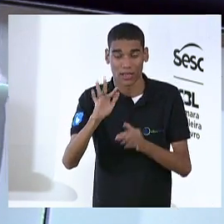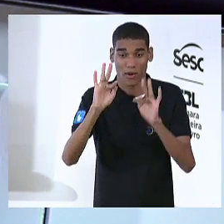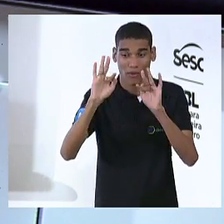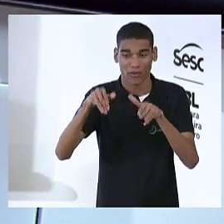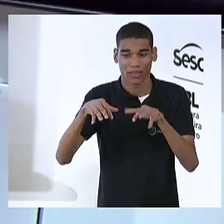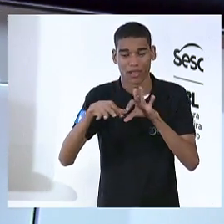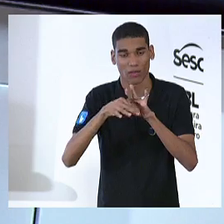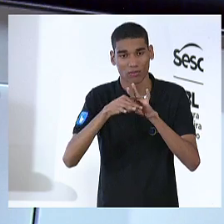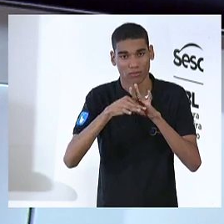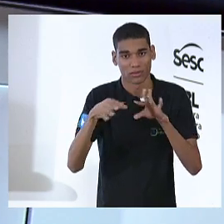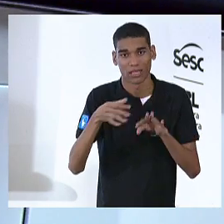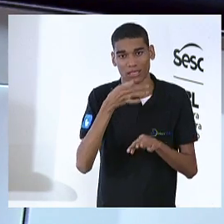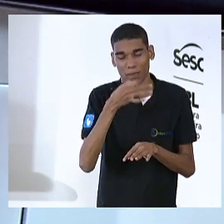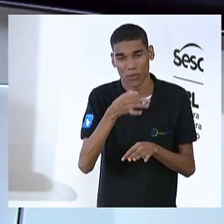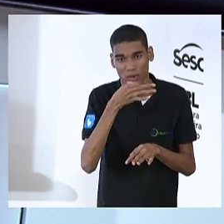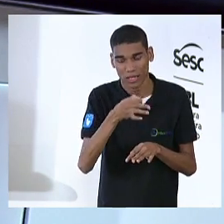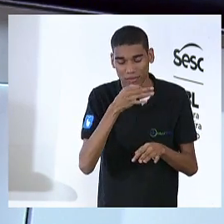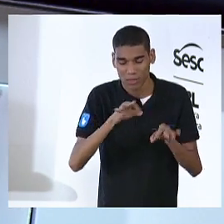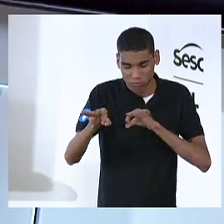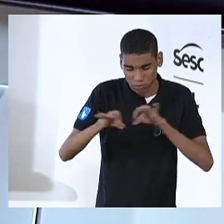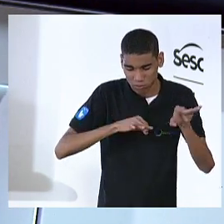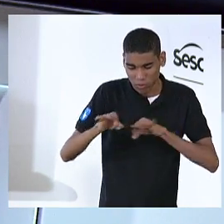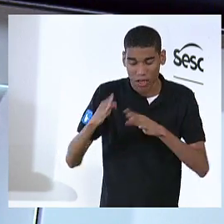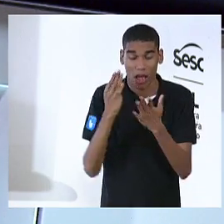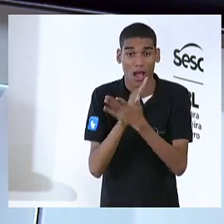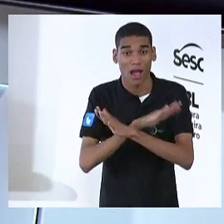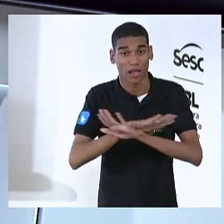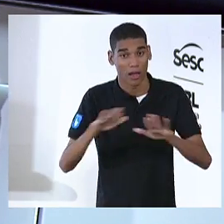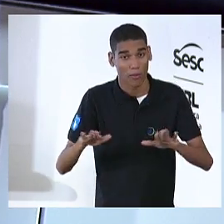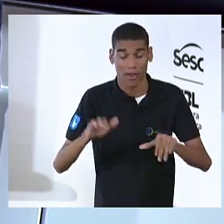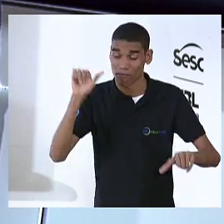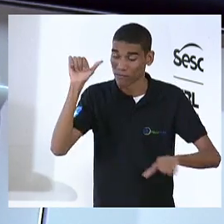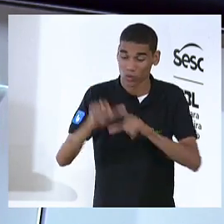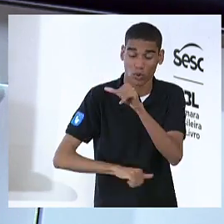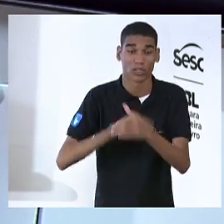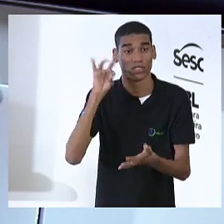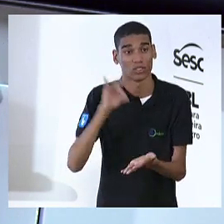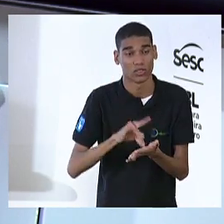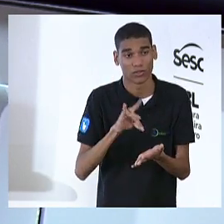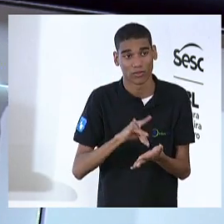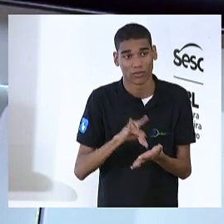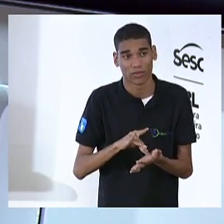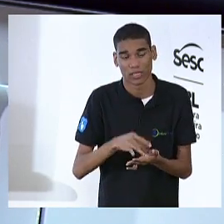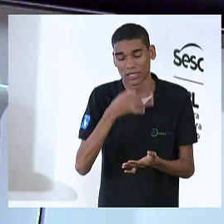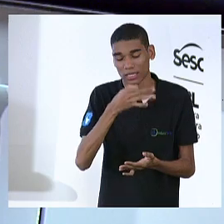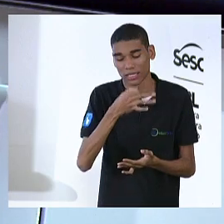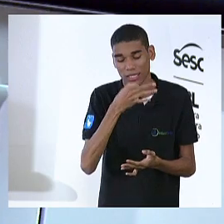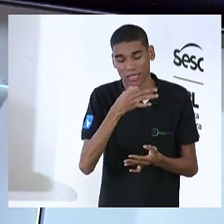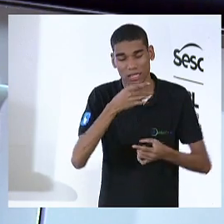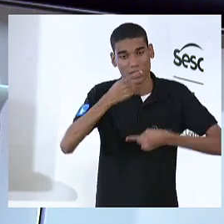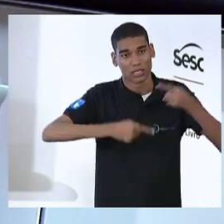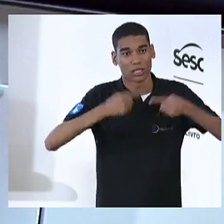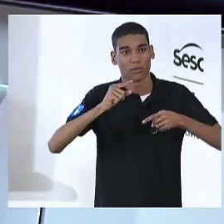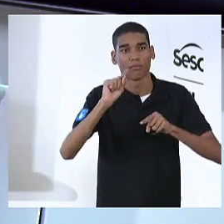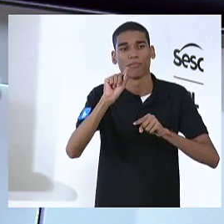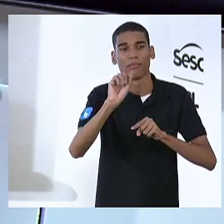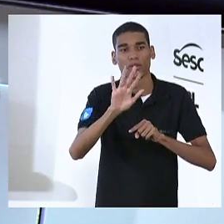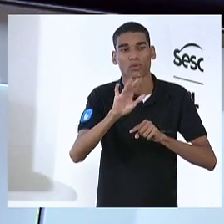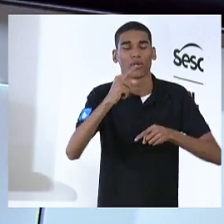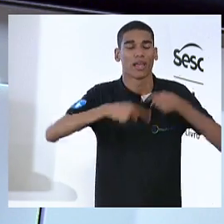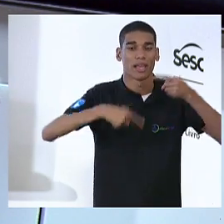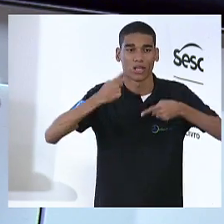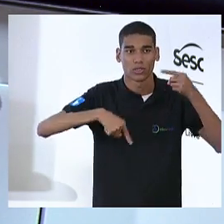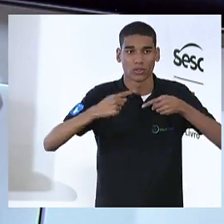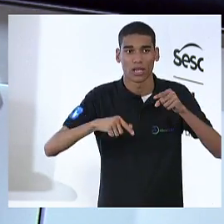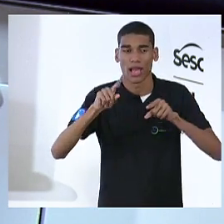A partir de 2013, o problema da sociedade brasileira não é mais construir instituições democráticas. É discutir como a gente quer que